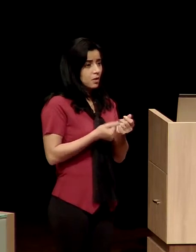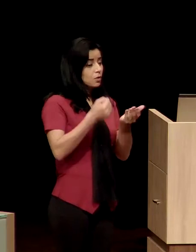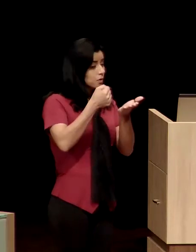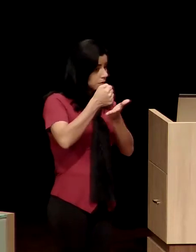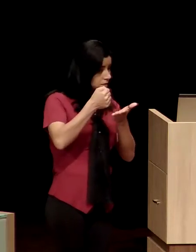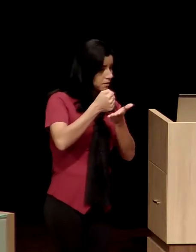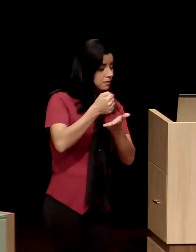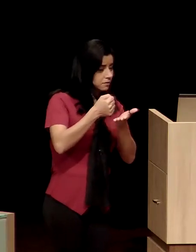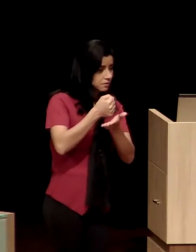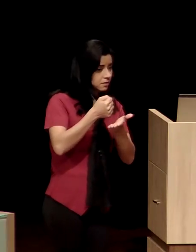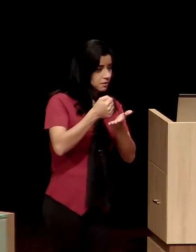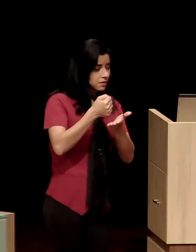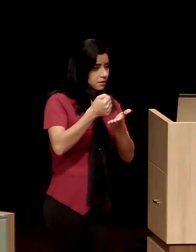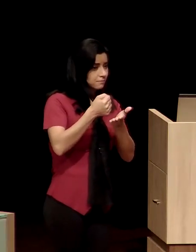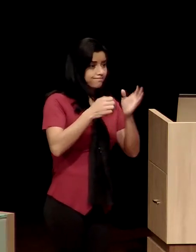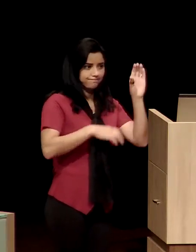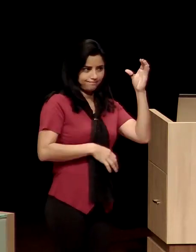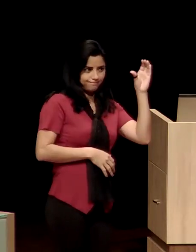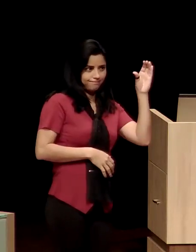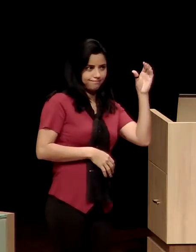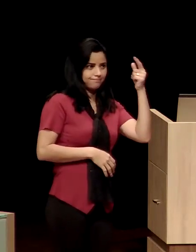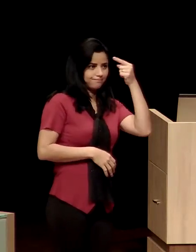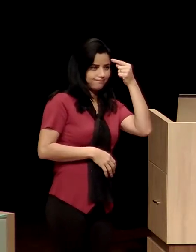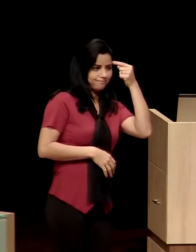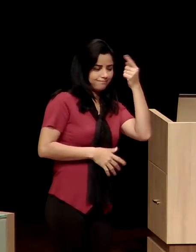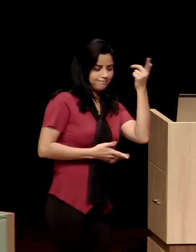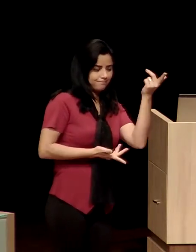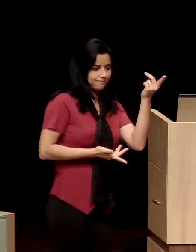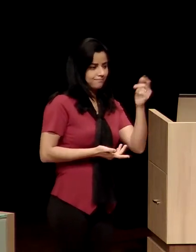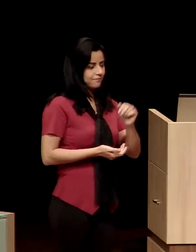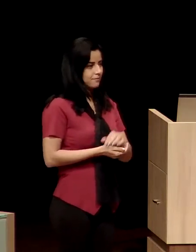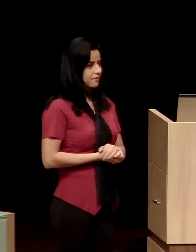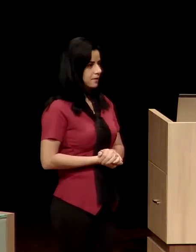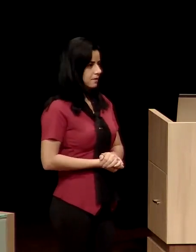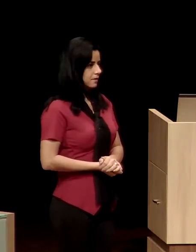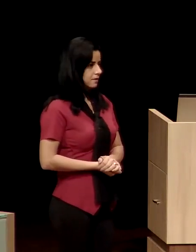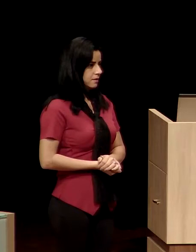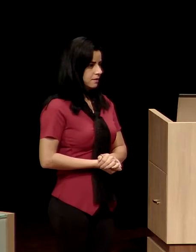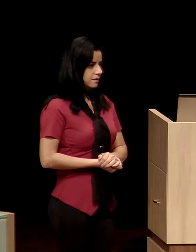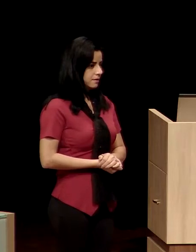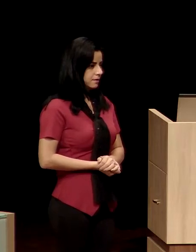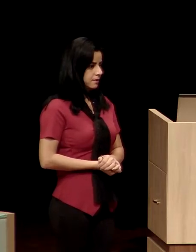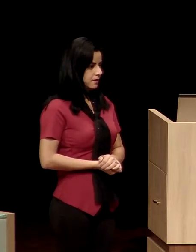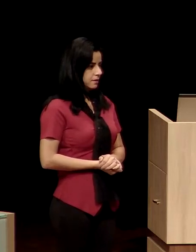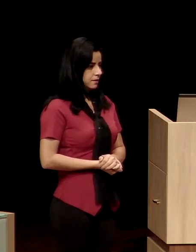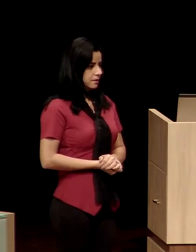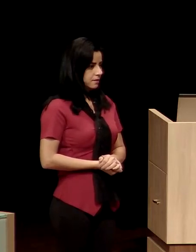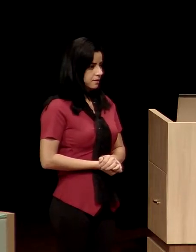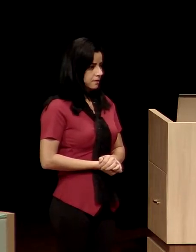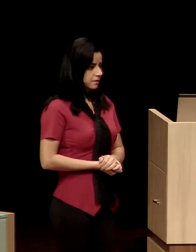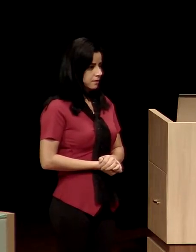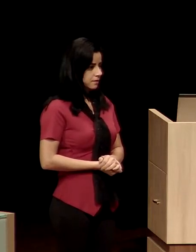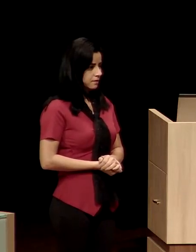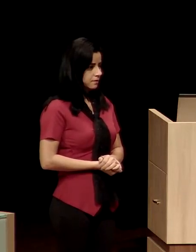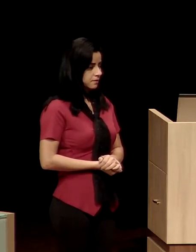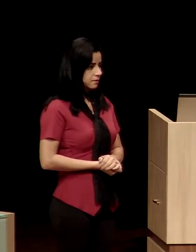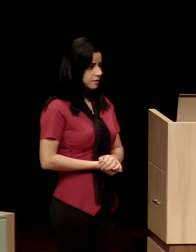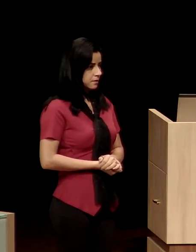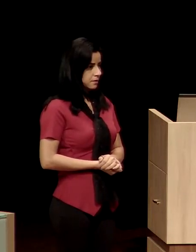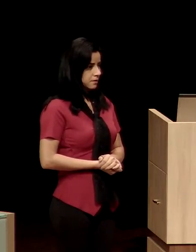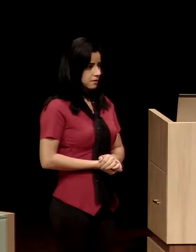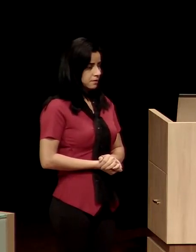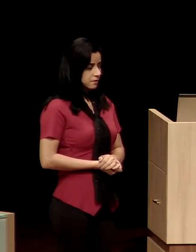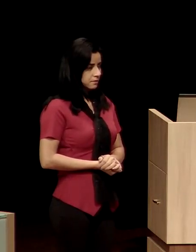bases científicos do pensamento. And in my presentation